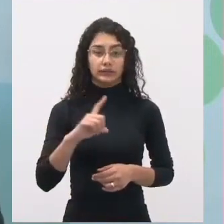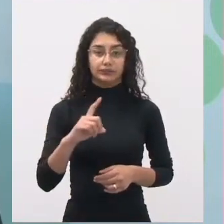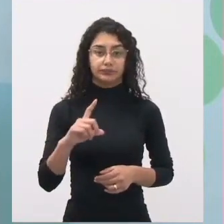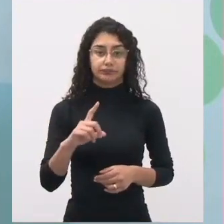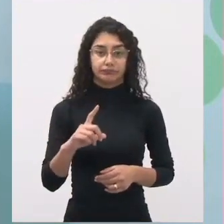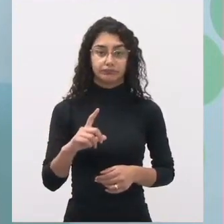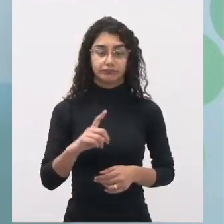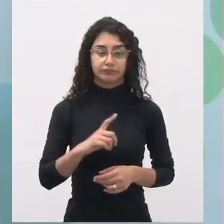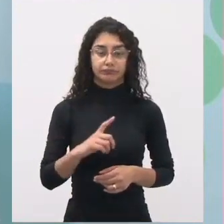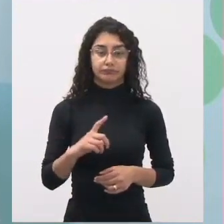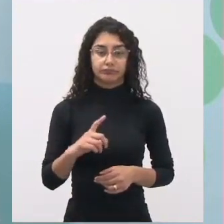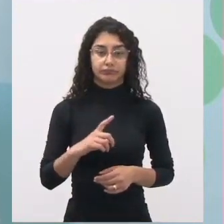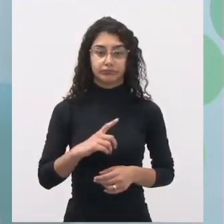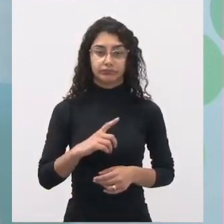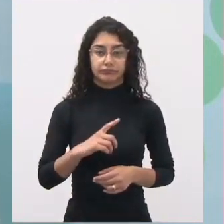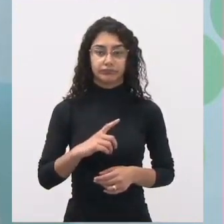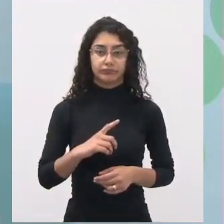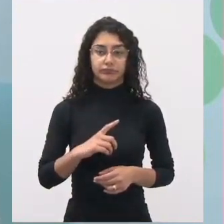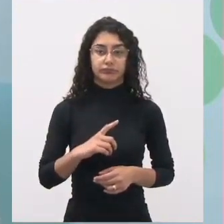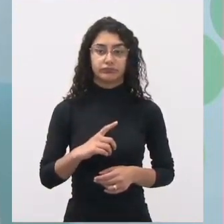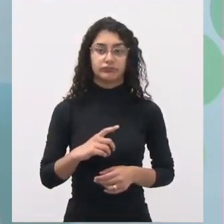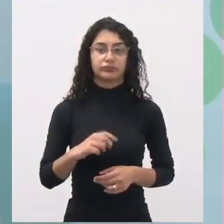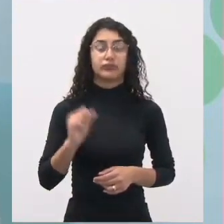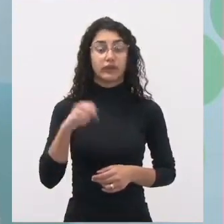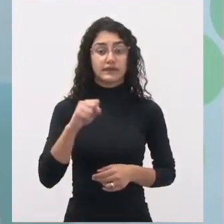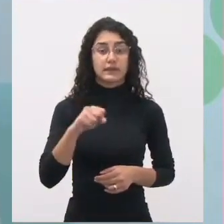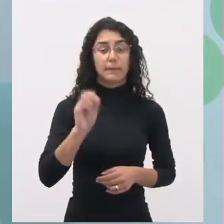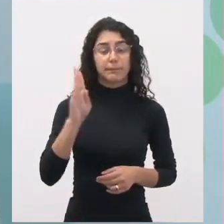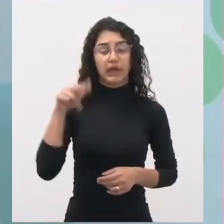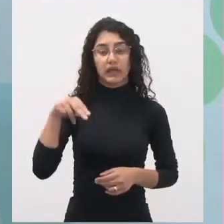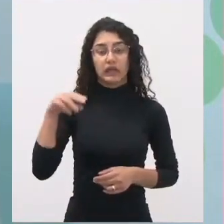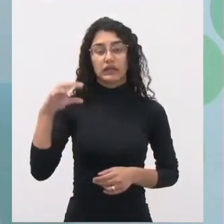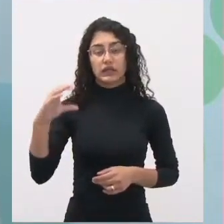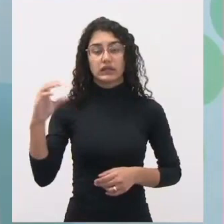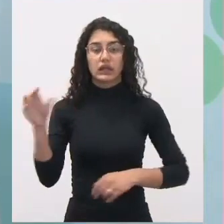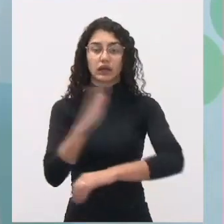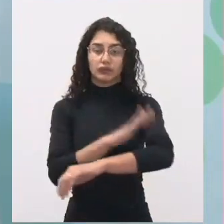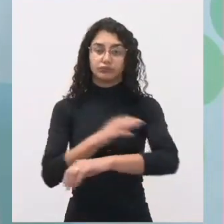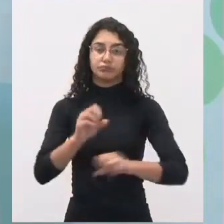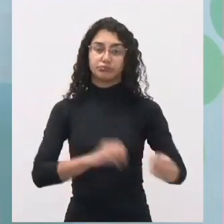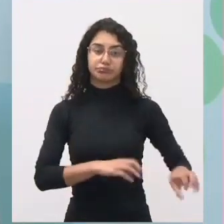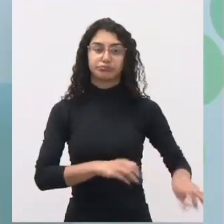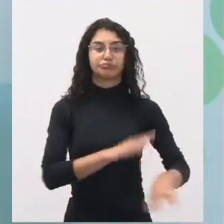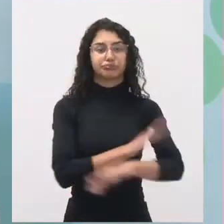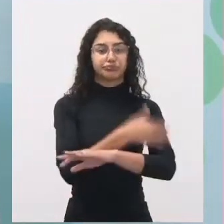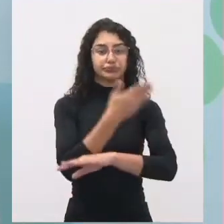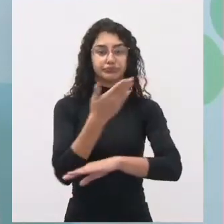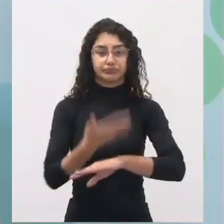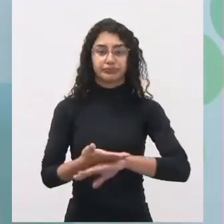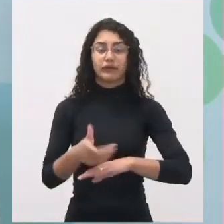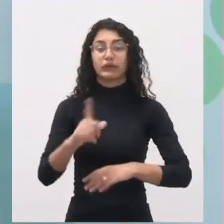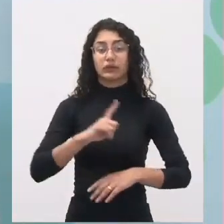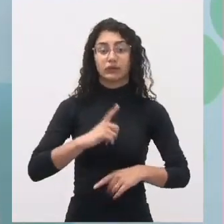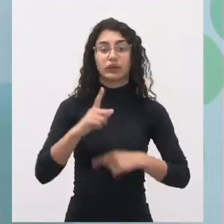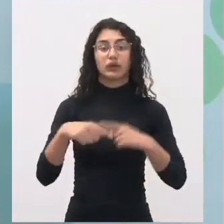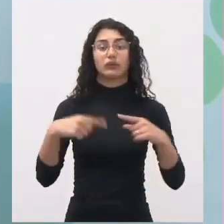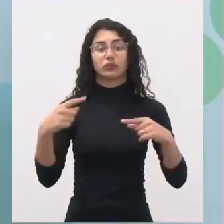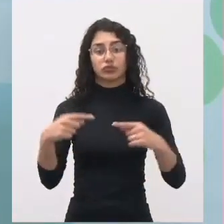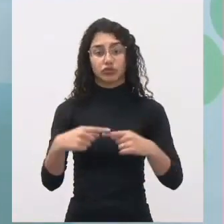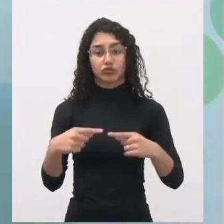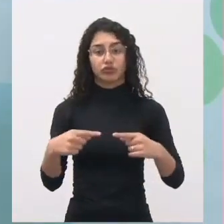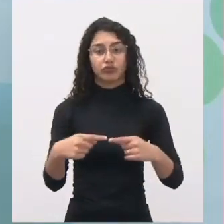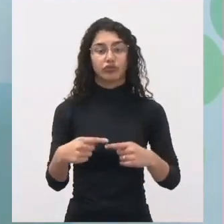do pressuposto central da BNCC, também que é a educação integral. Né? Então, a educação integral é um dos pressupostos que permeiam